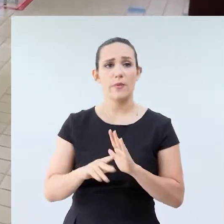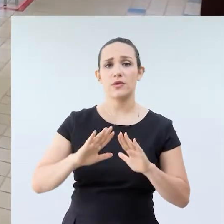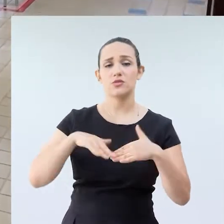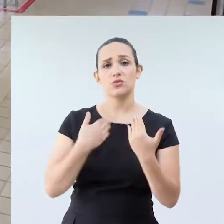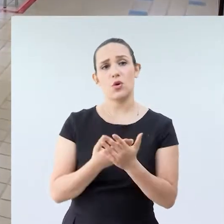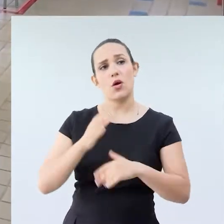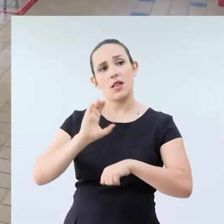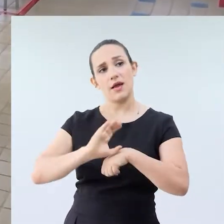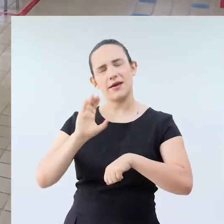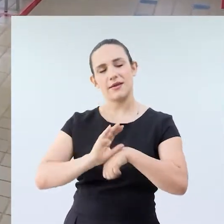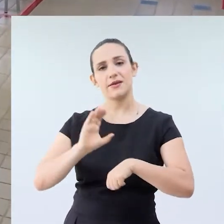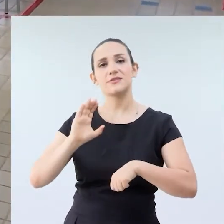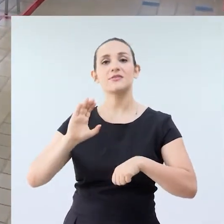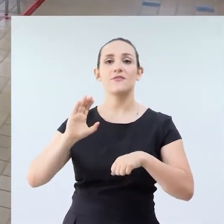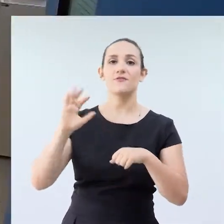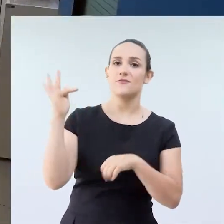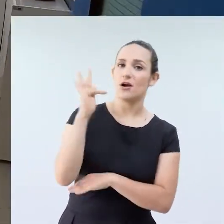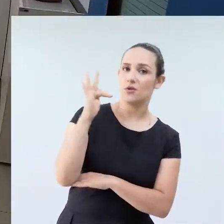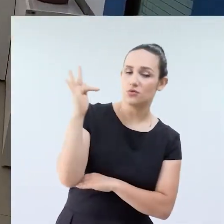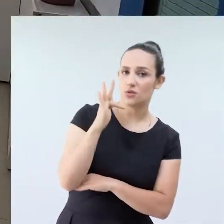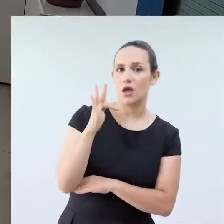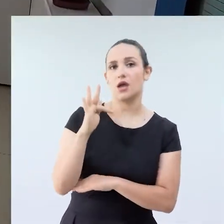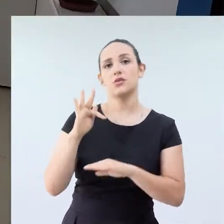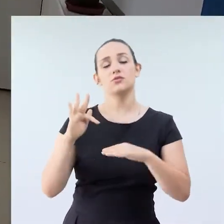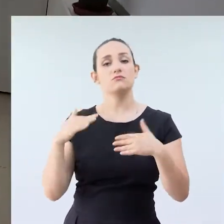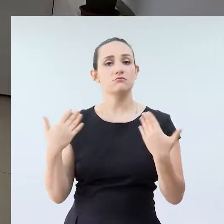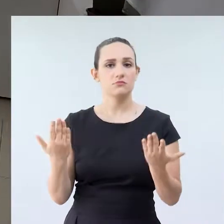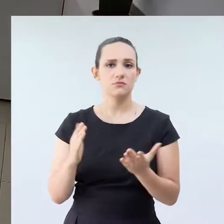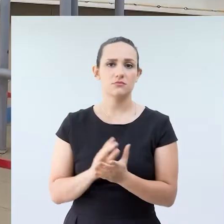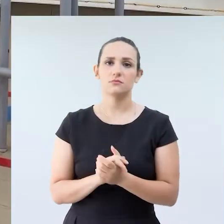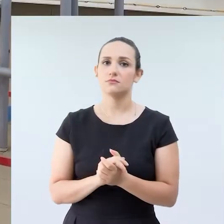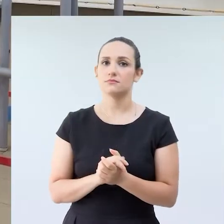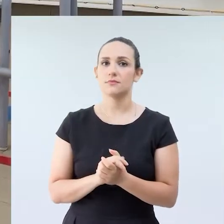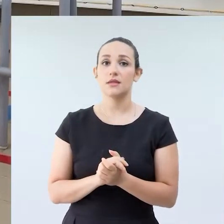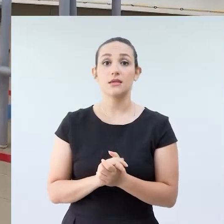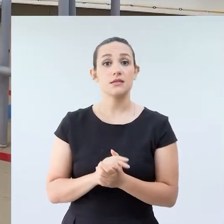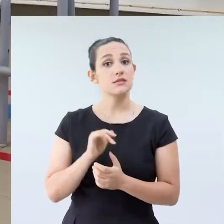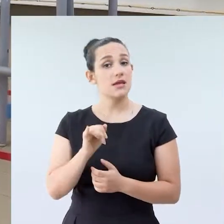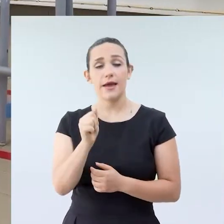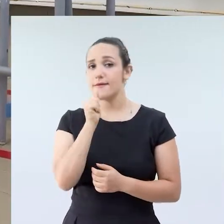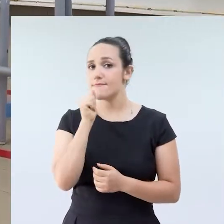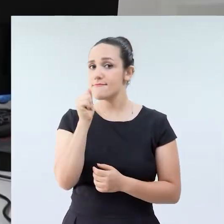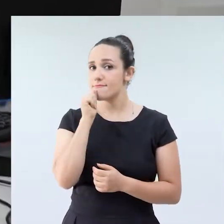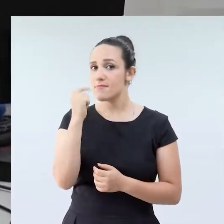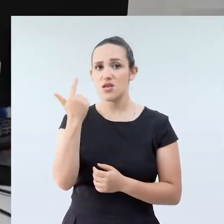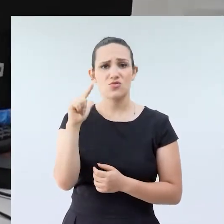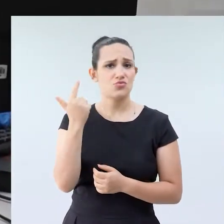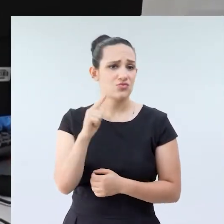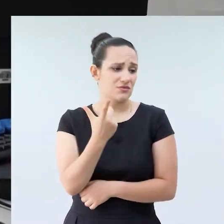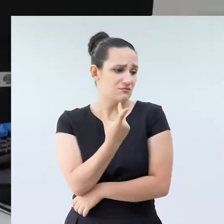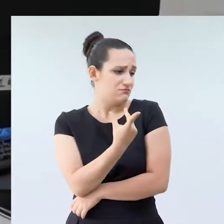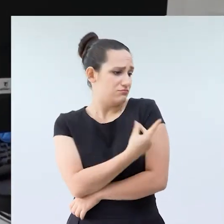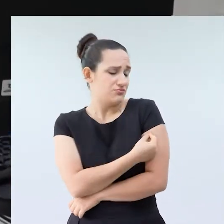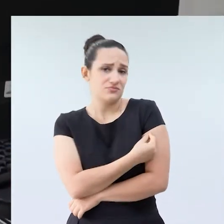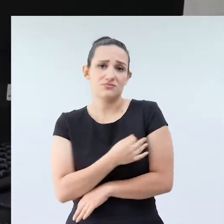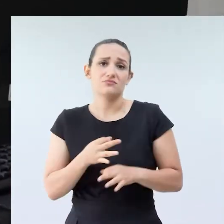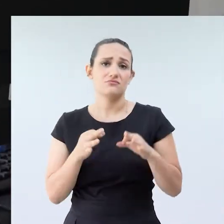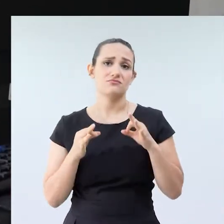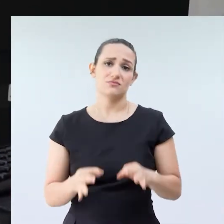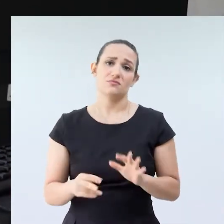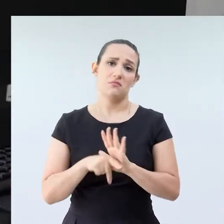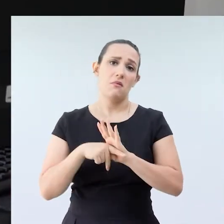e outros serviços de ensino, enquanto não se apresenta uma vacina ou cura definitiva